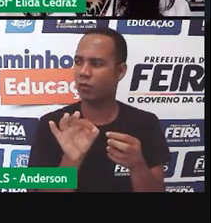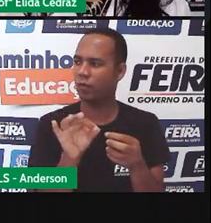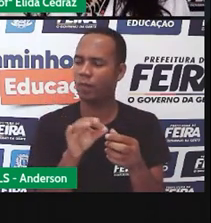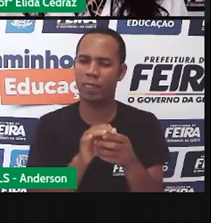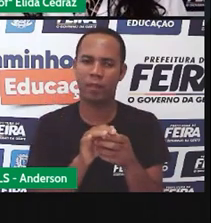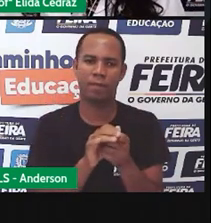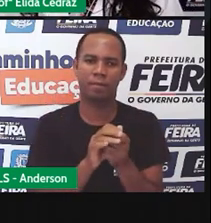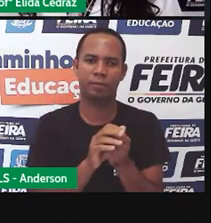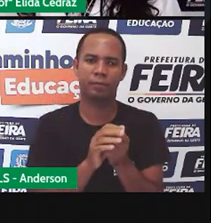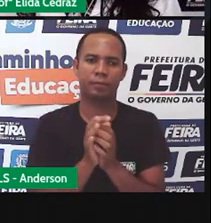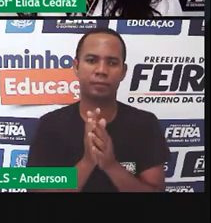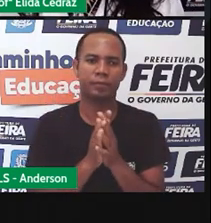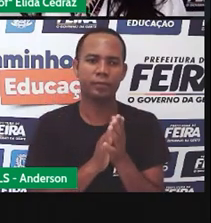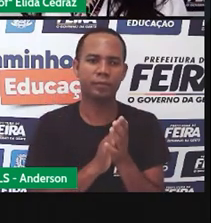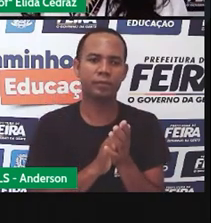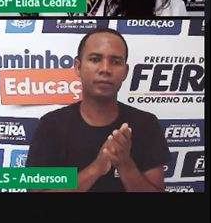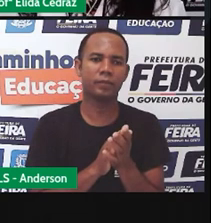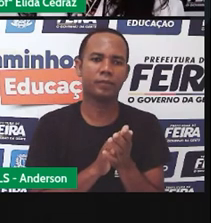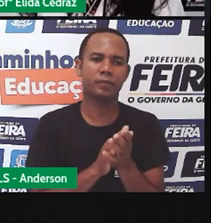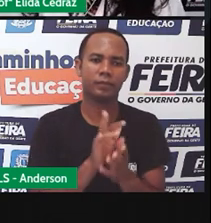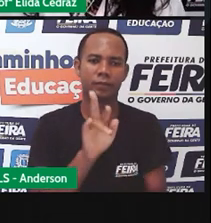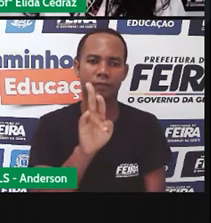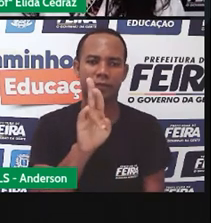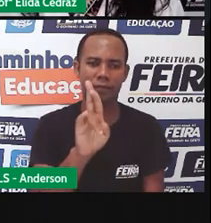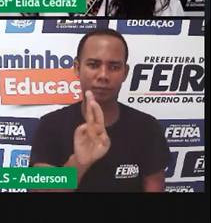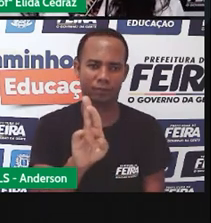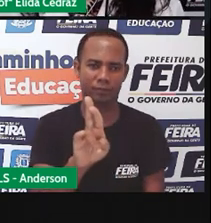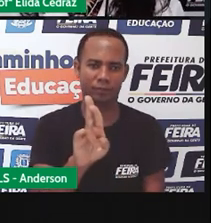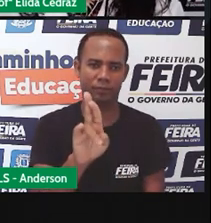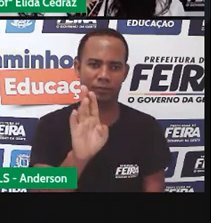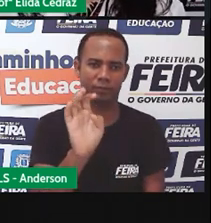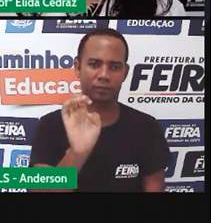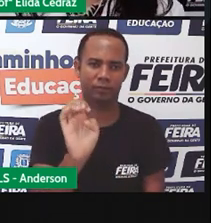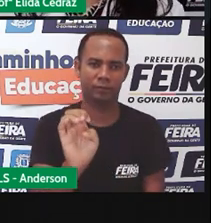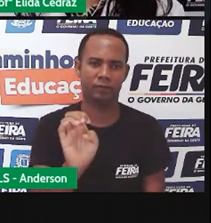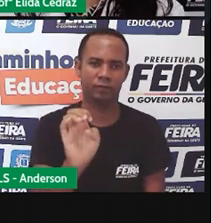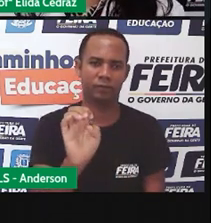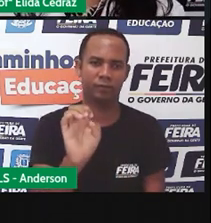A resistência é quando um objeto